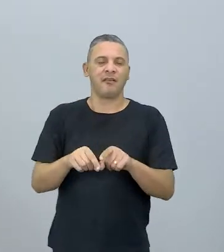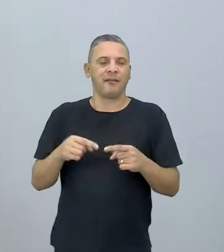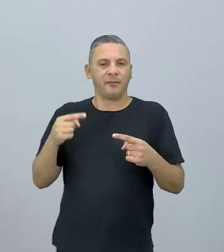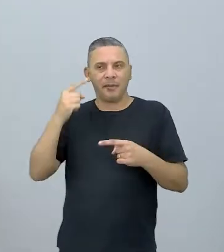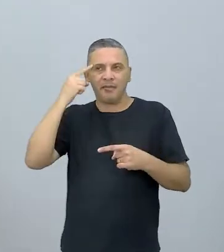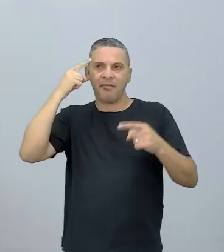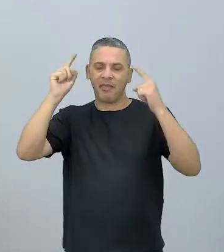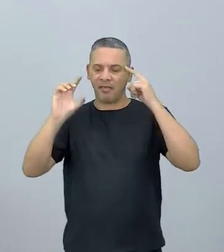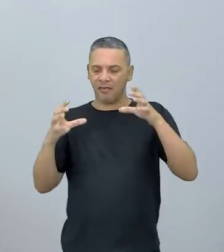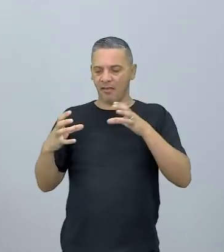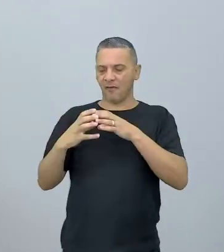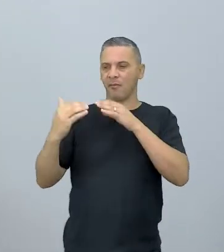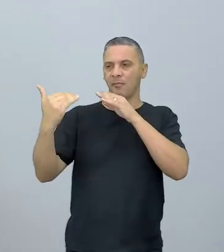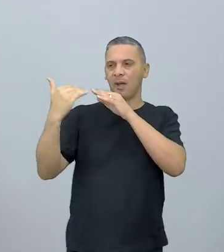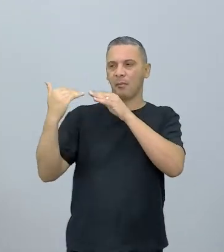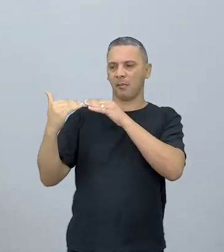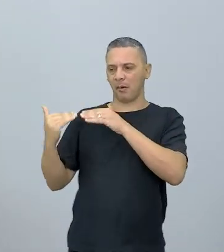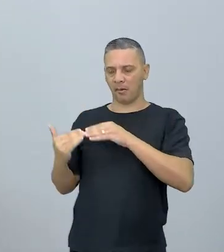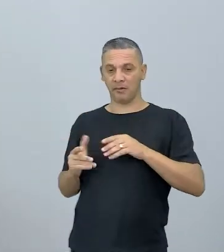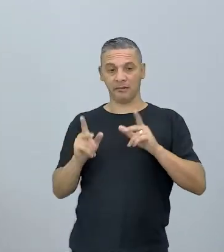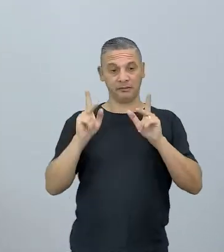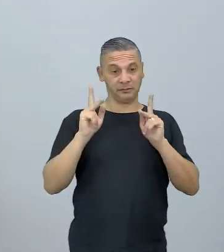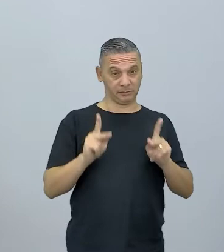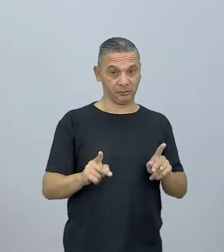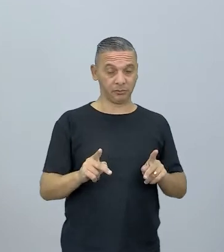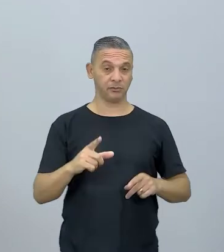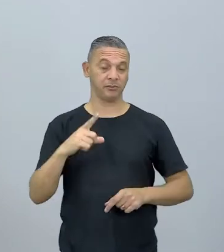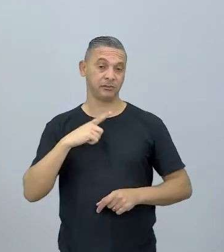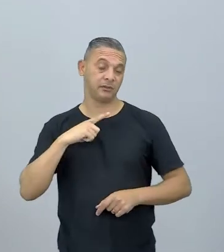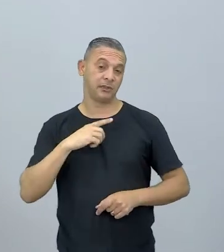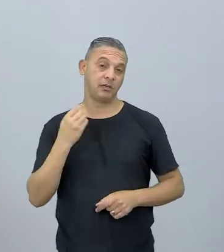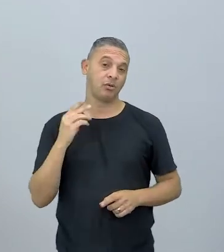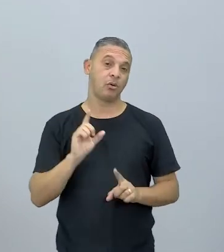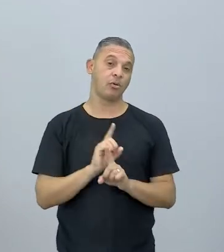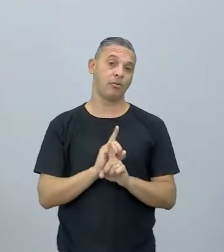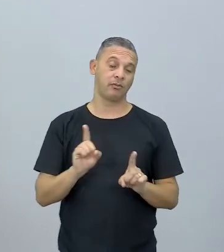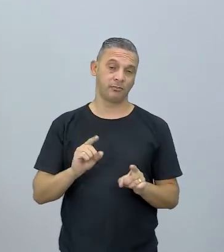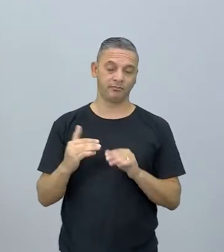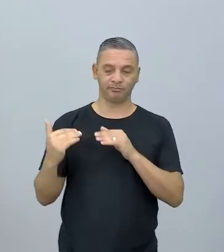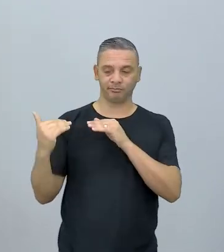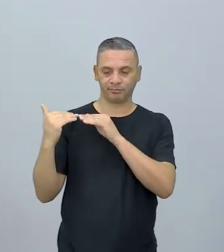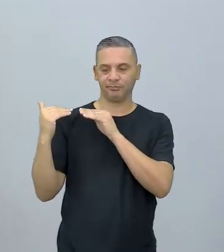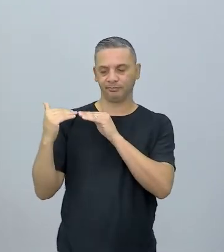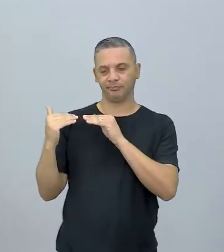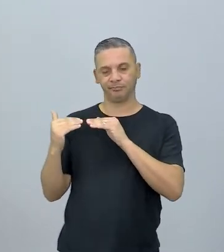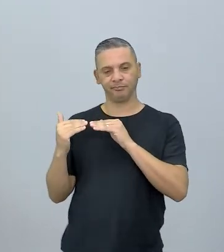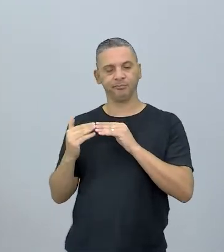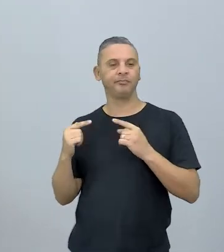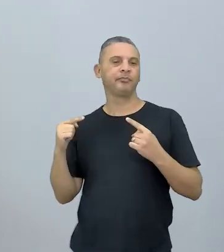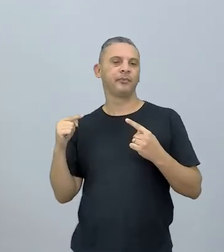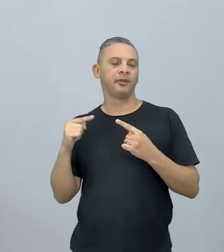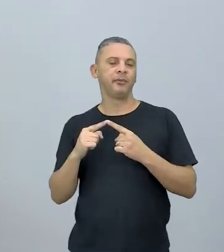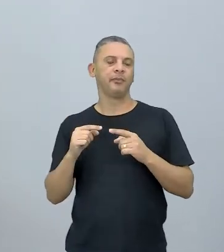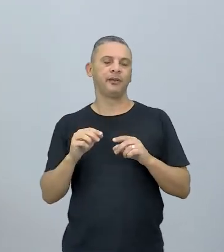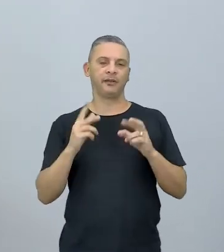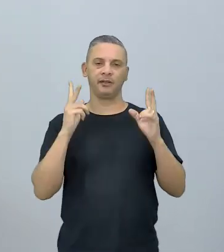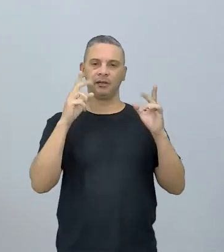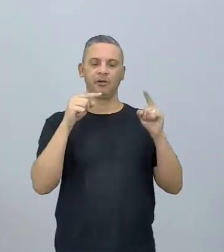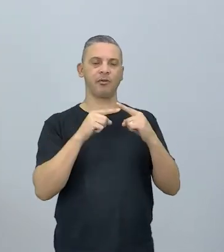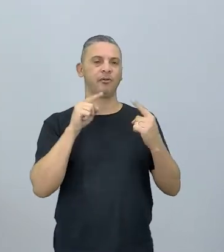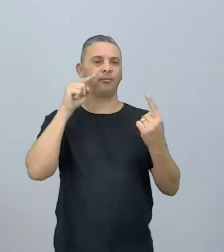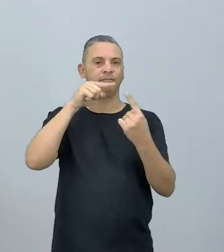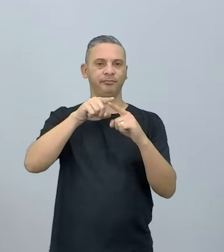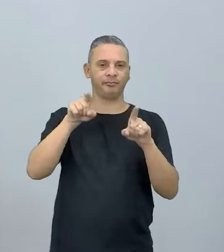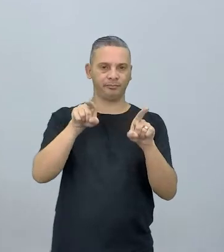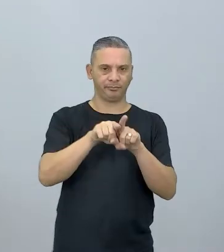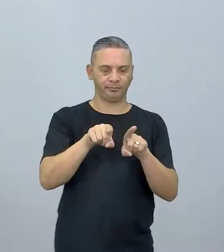ideias coerentes entre si, né? Ou seja, elas pensariam de uma forma sempre coerente, no sentido de que elas teriam